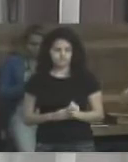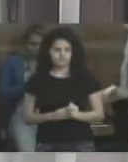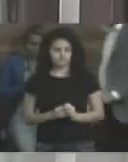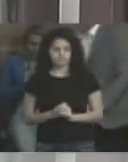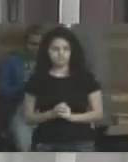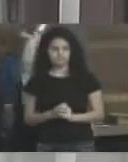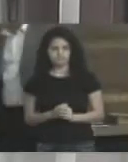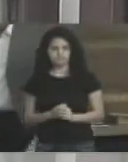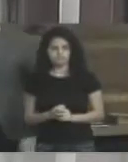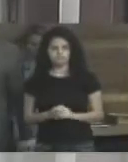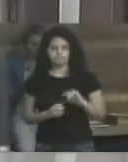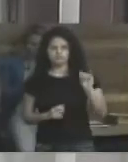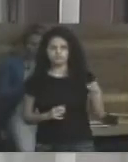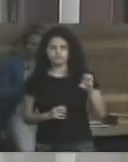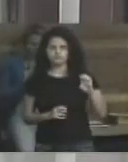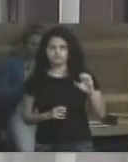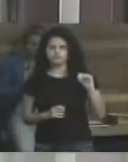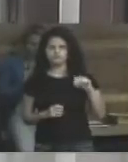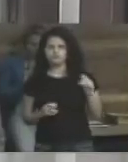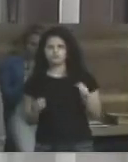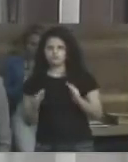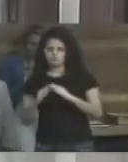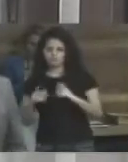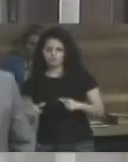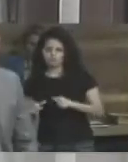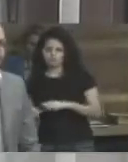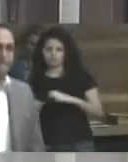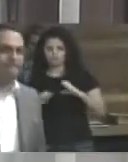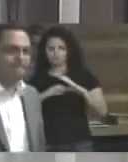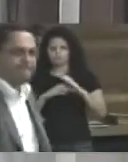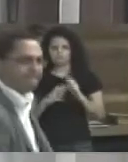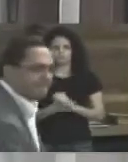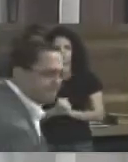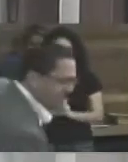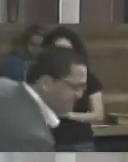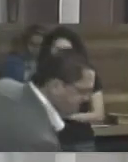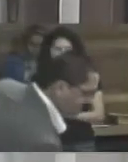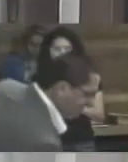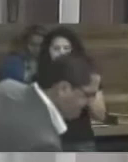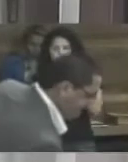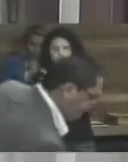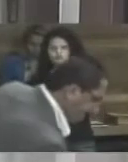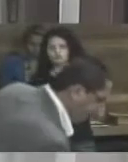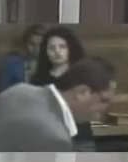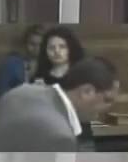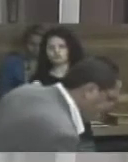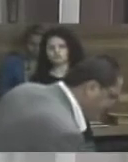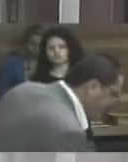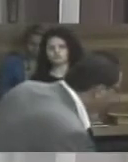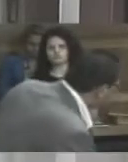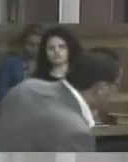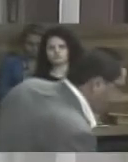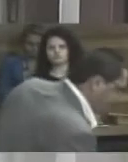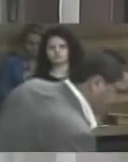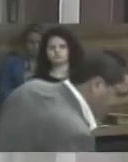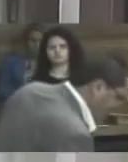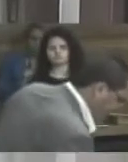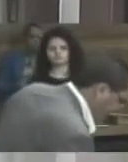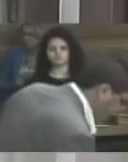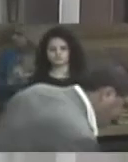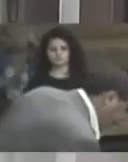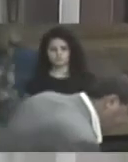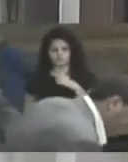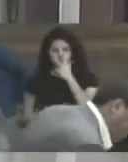lá no bairro, é o vereador da cidade inteira, aqui como todos nós, e a gente juntos aí vamos brigar. Hoje eu fiquei bastante satisfeito, que me parece que essa